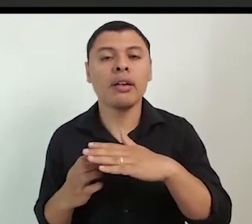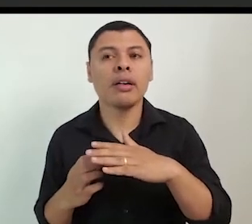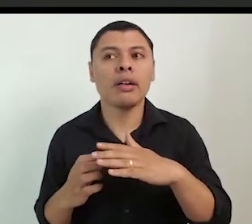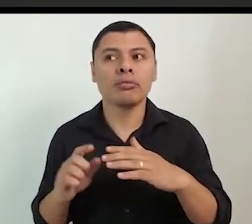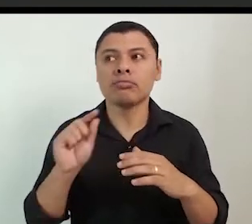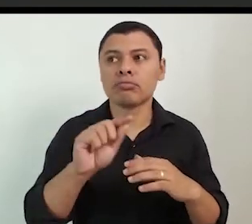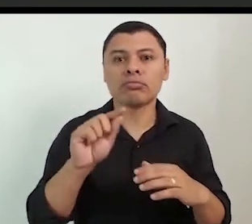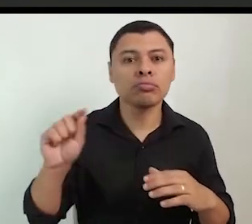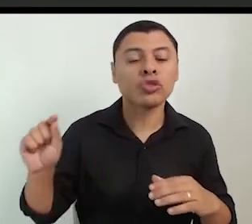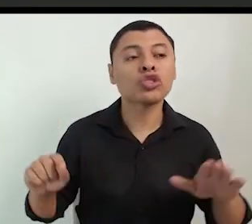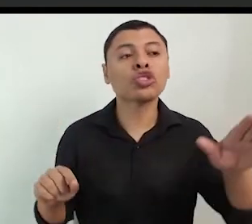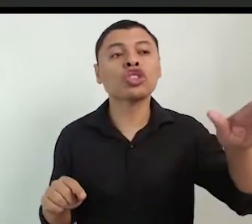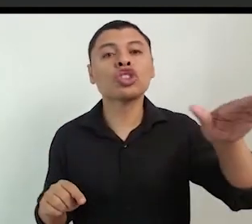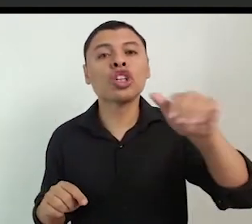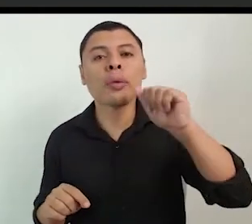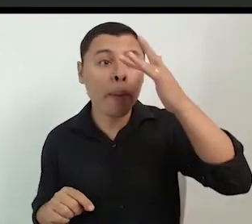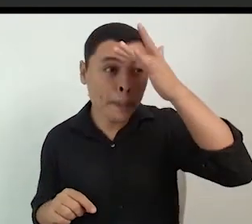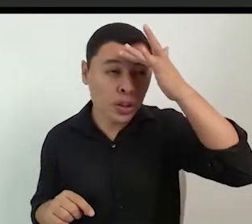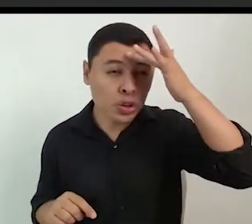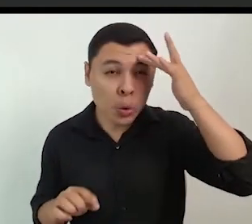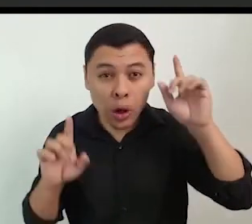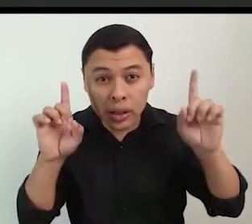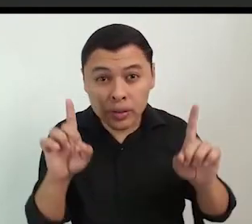elas não contratam a pessoa com deficiência.